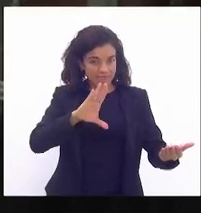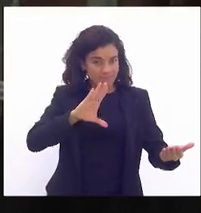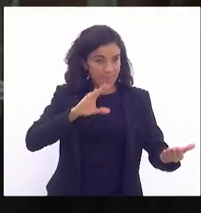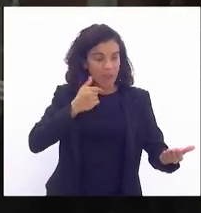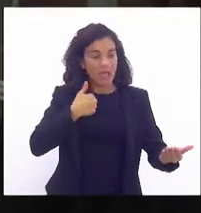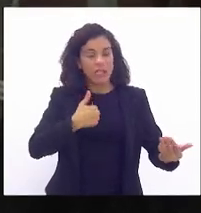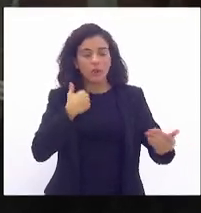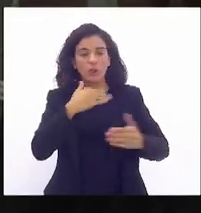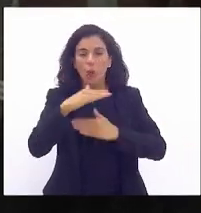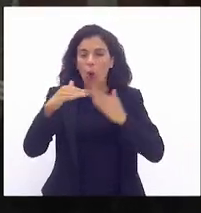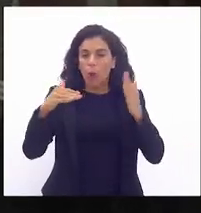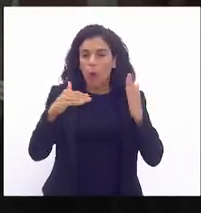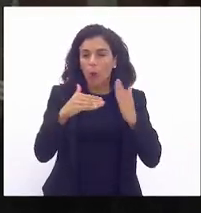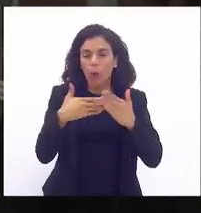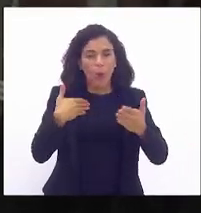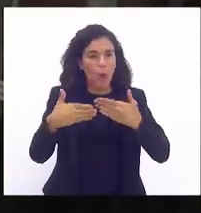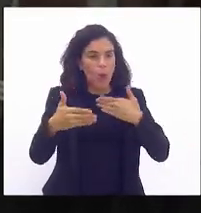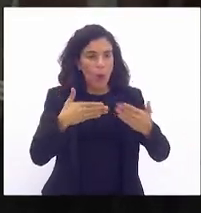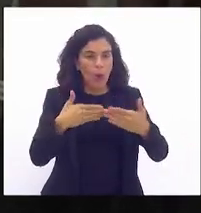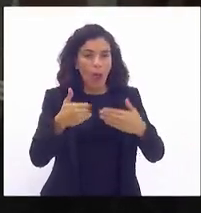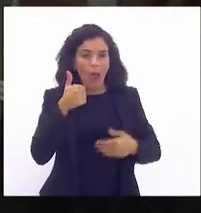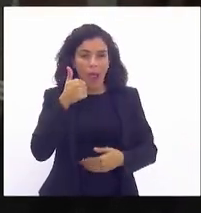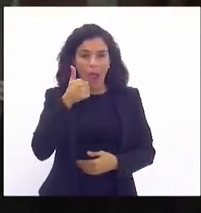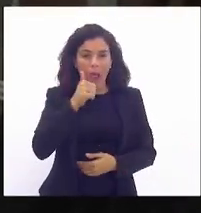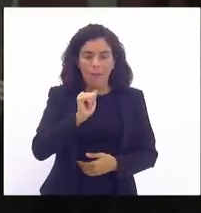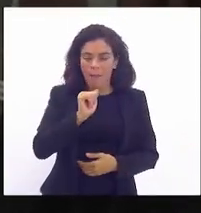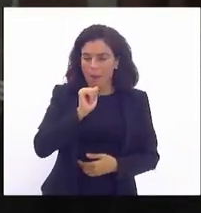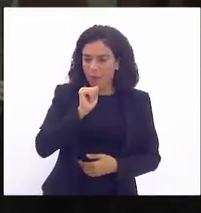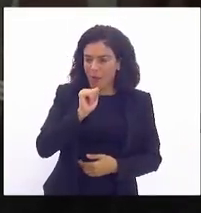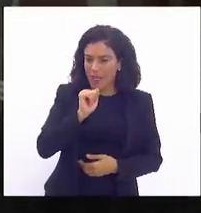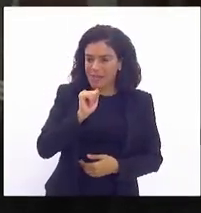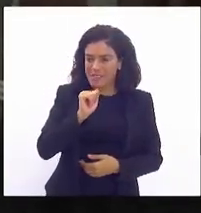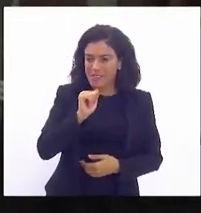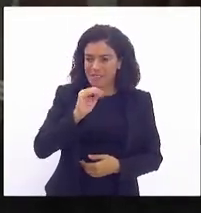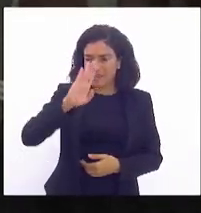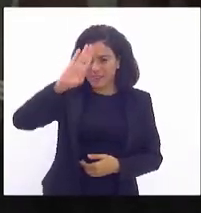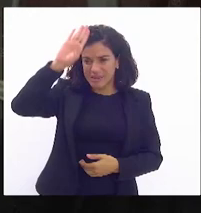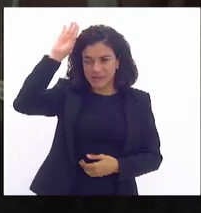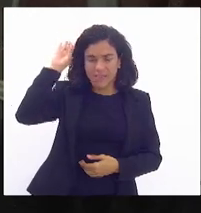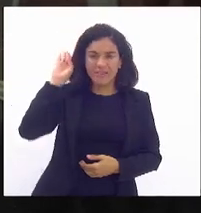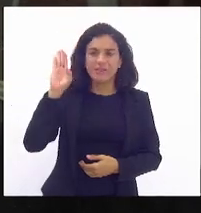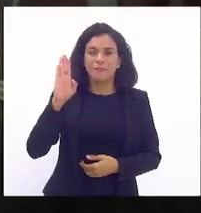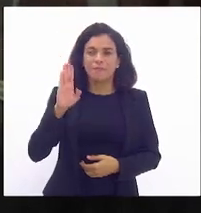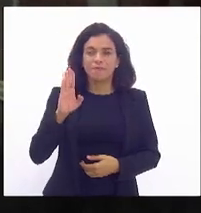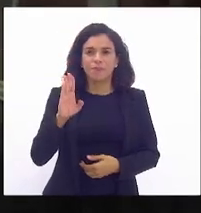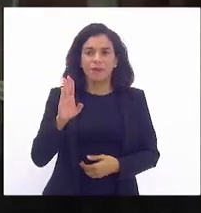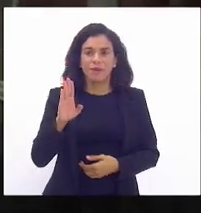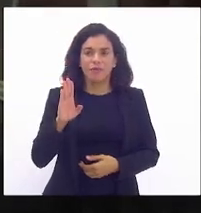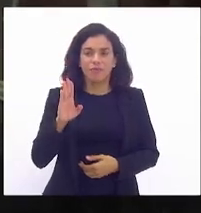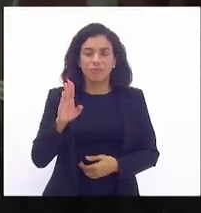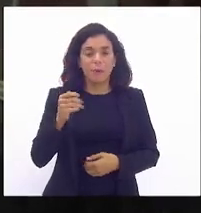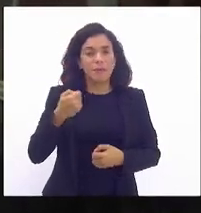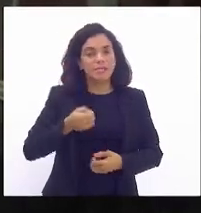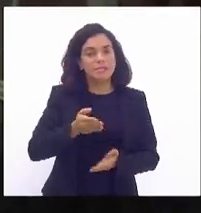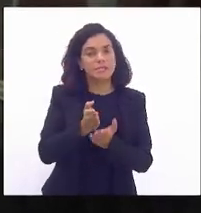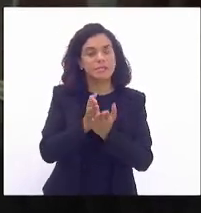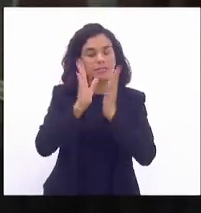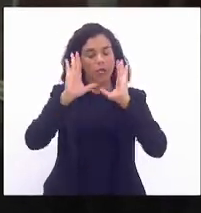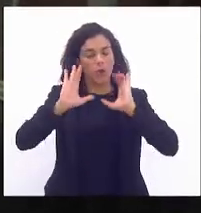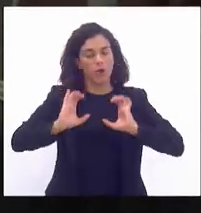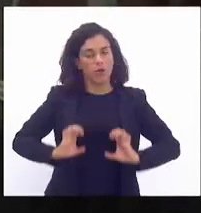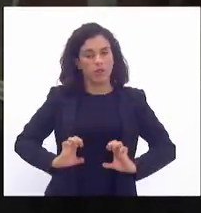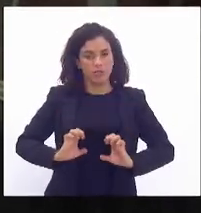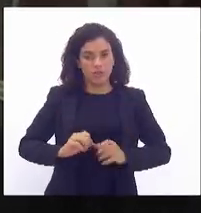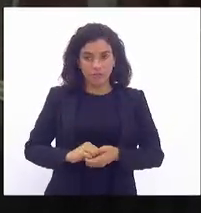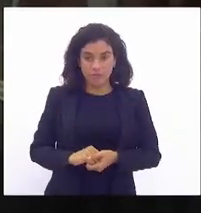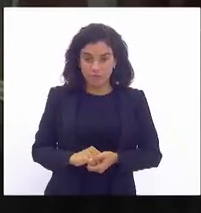suspeita. A mulher de César não basta ser honesta, deve parecer honesta. Isso